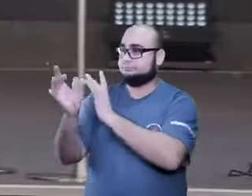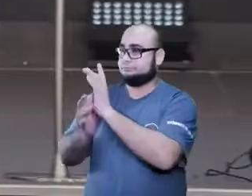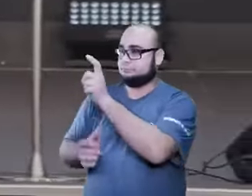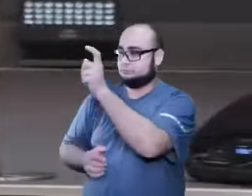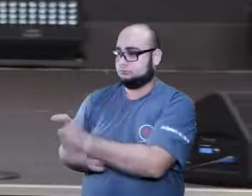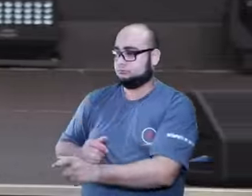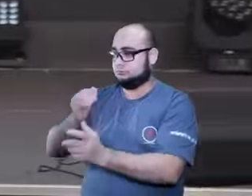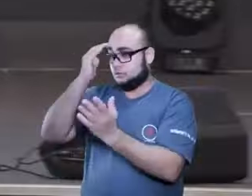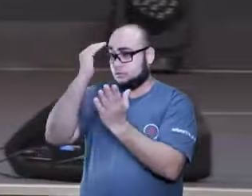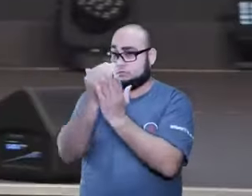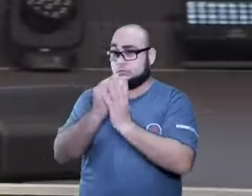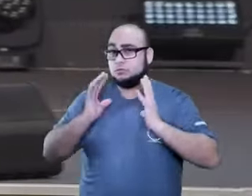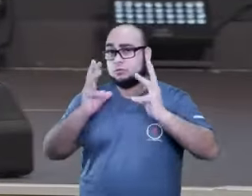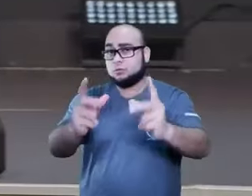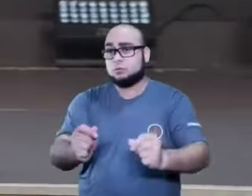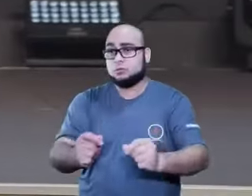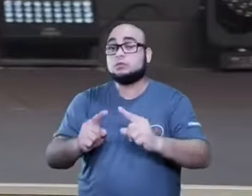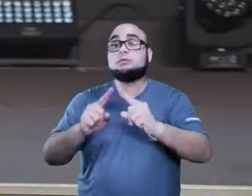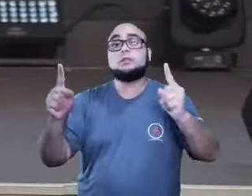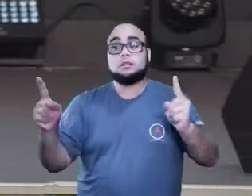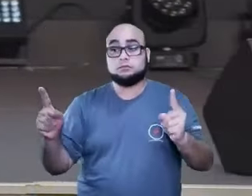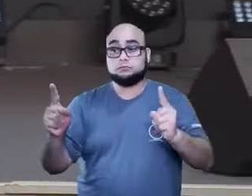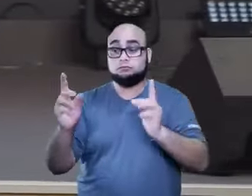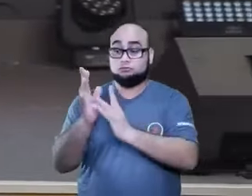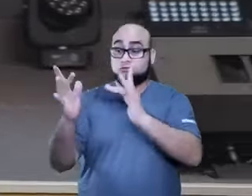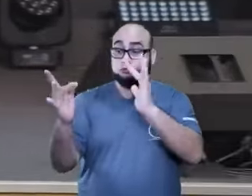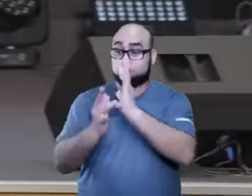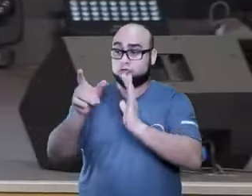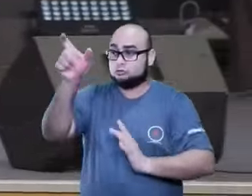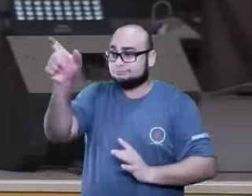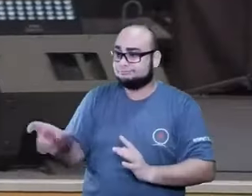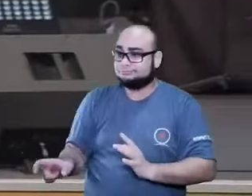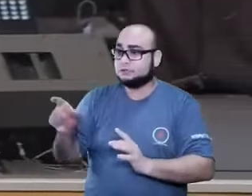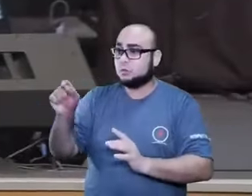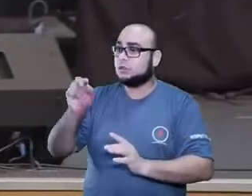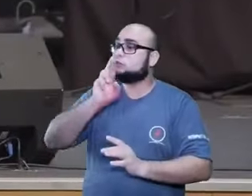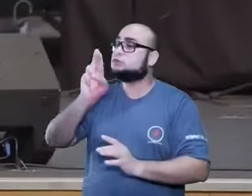Mas a análise do mestre te falta.